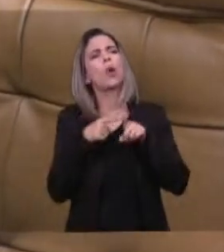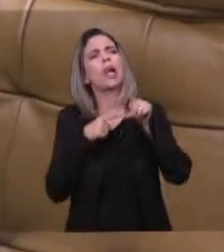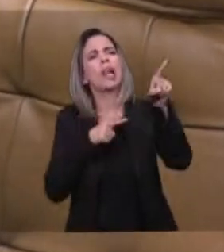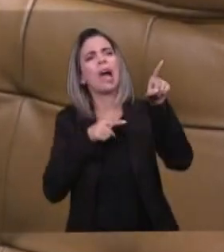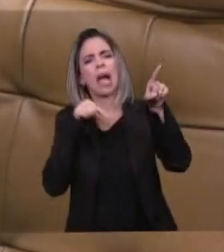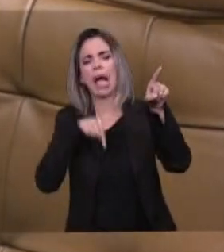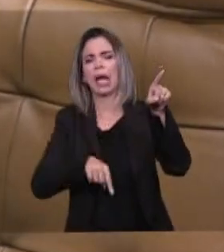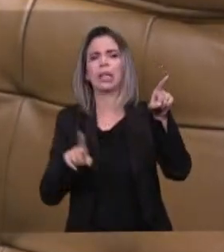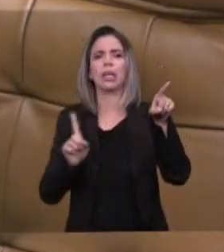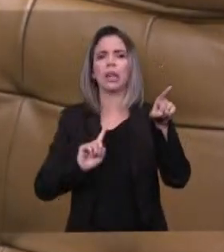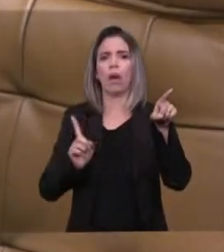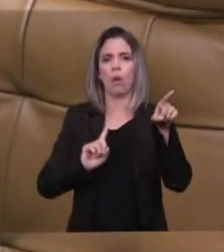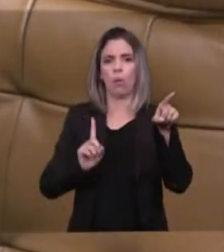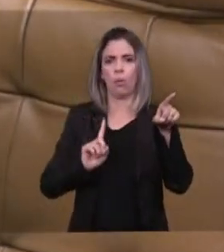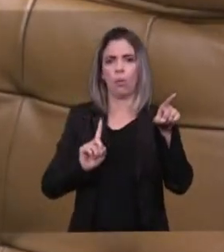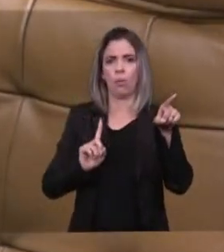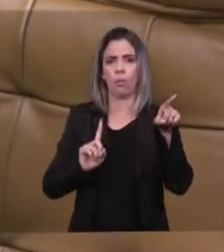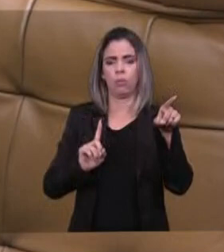cá?